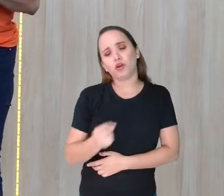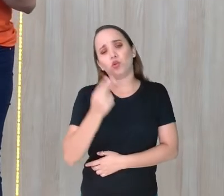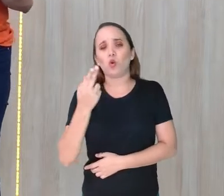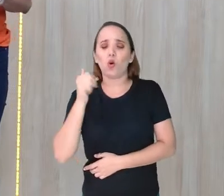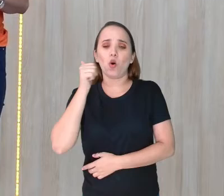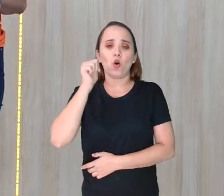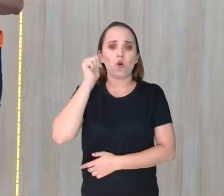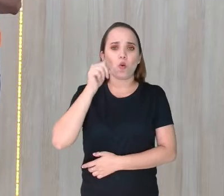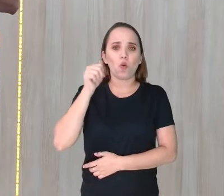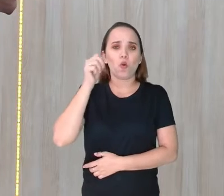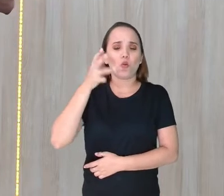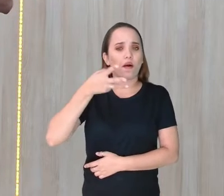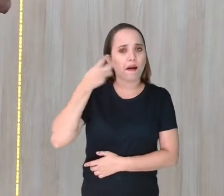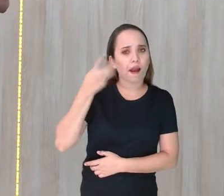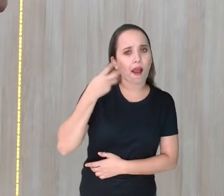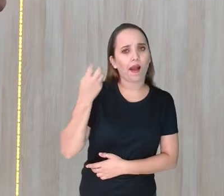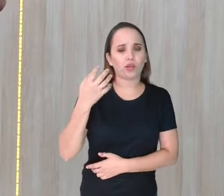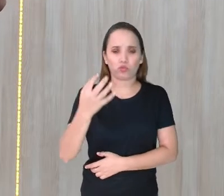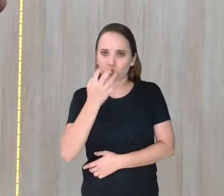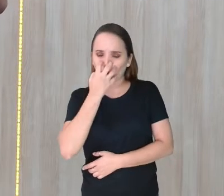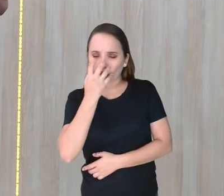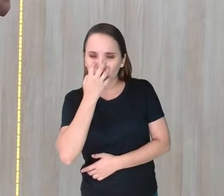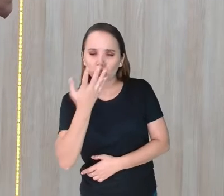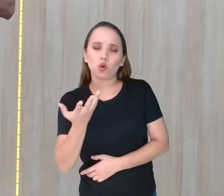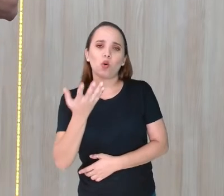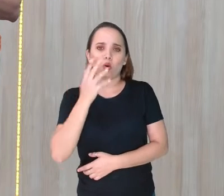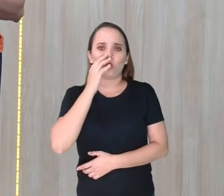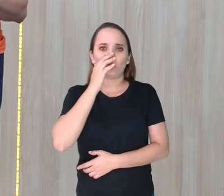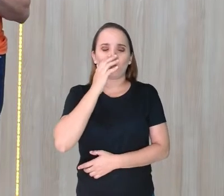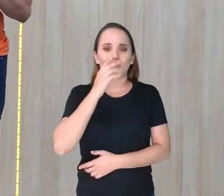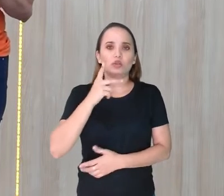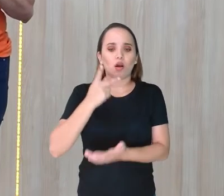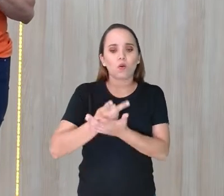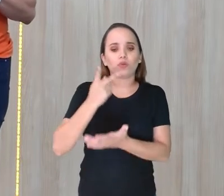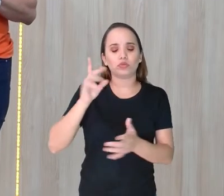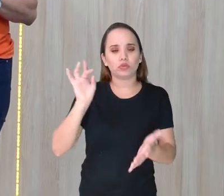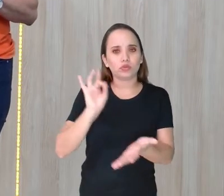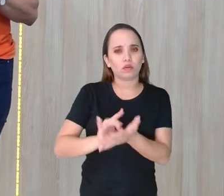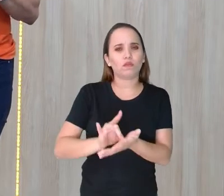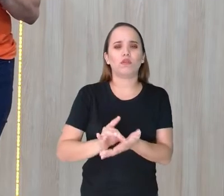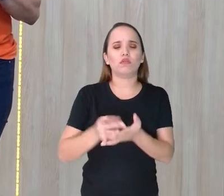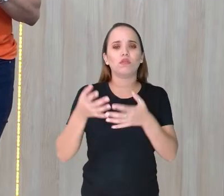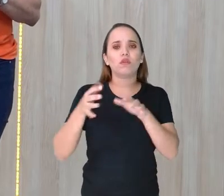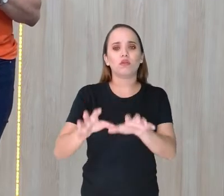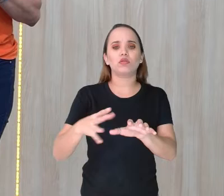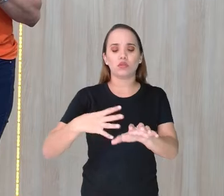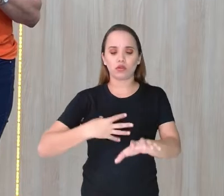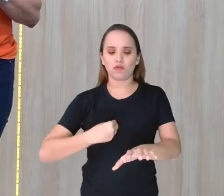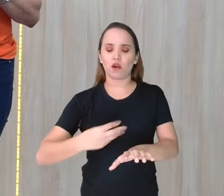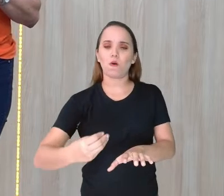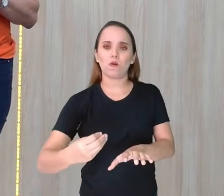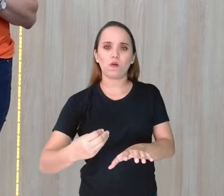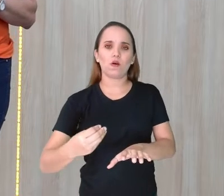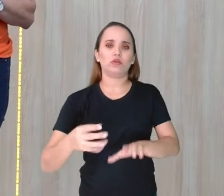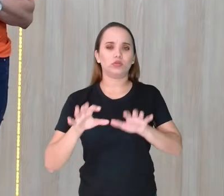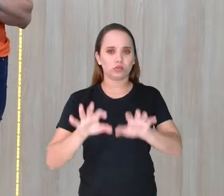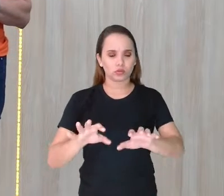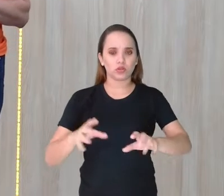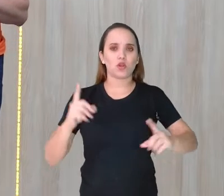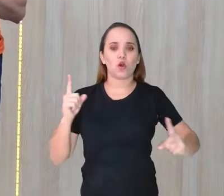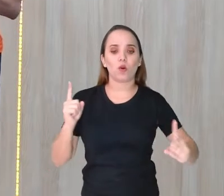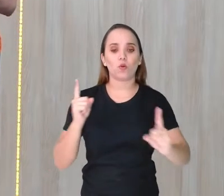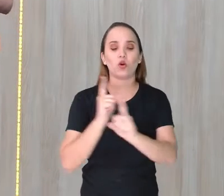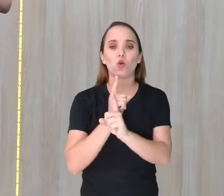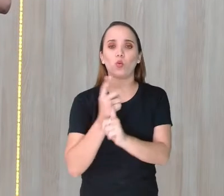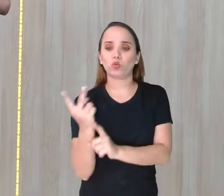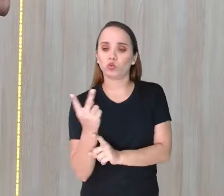gatos, cachorros, né? Então, essa fecundação é necessário realmente que ocorra o encontro do